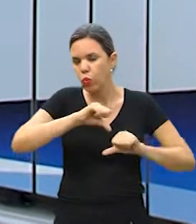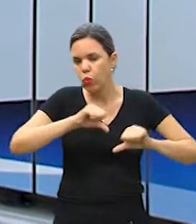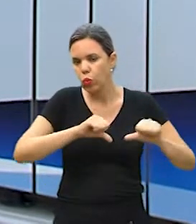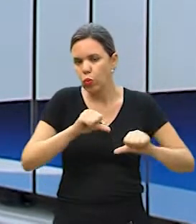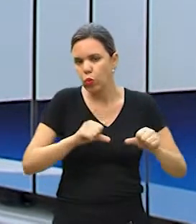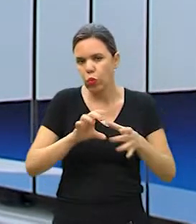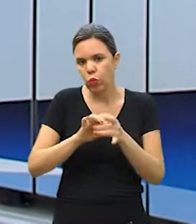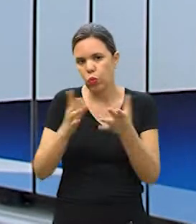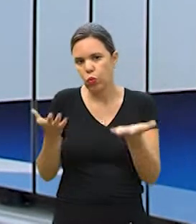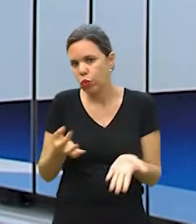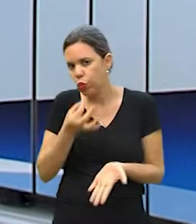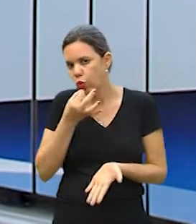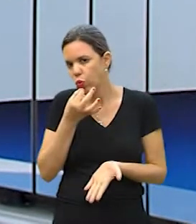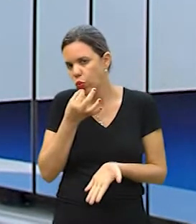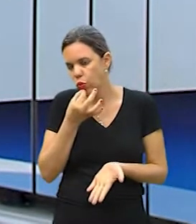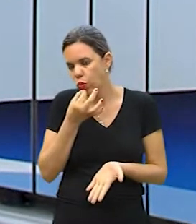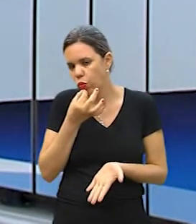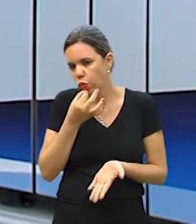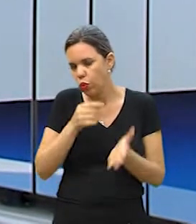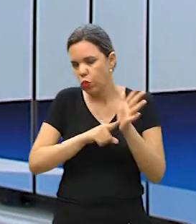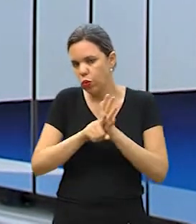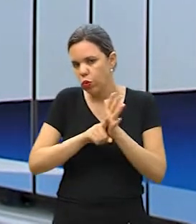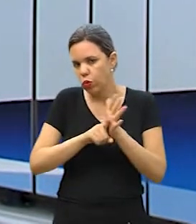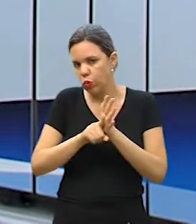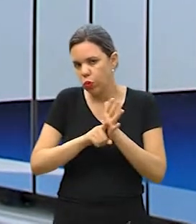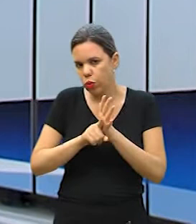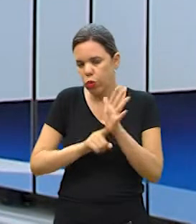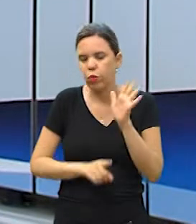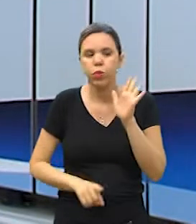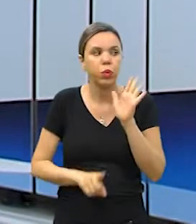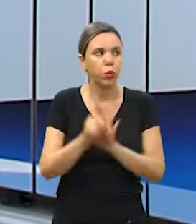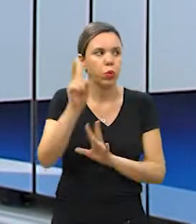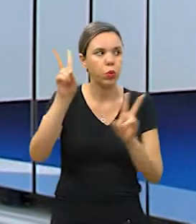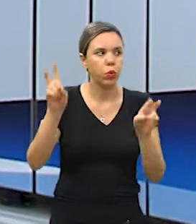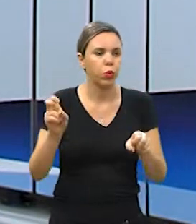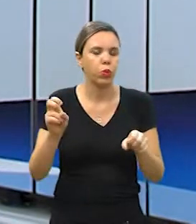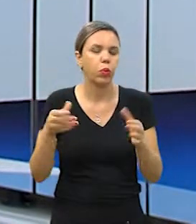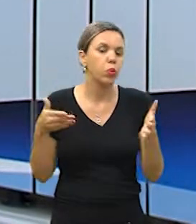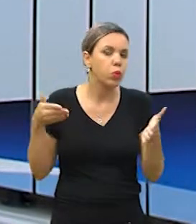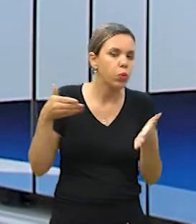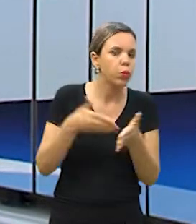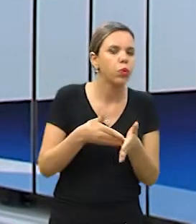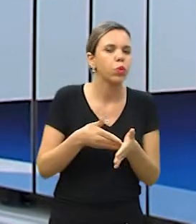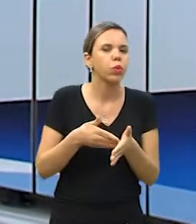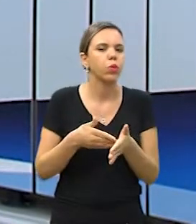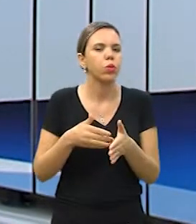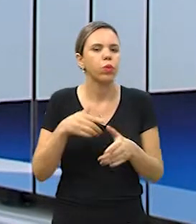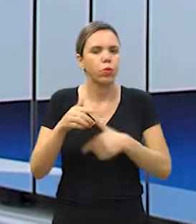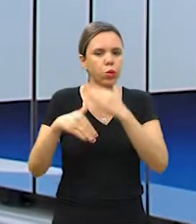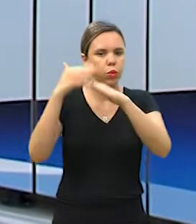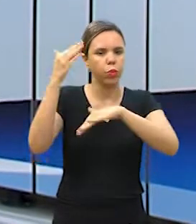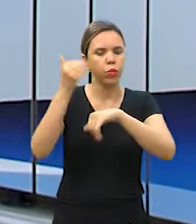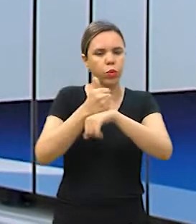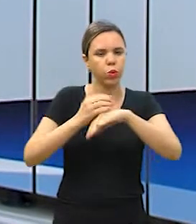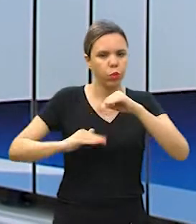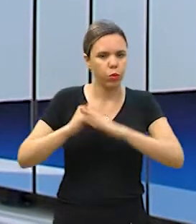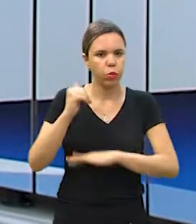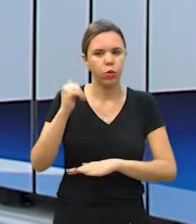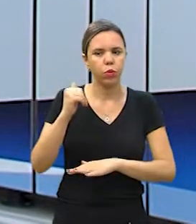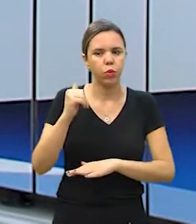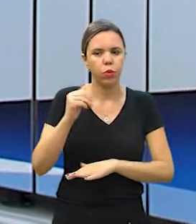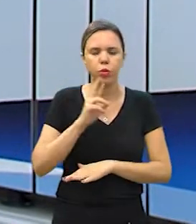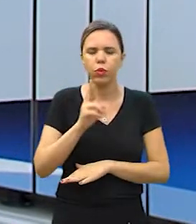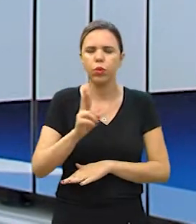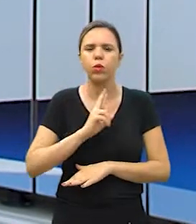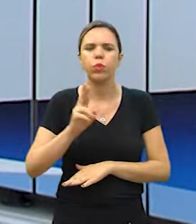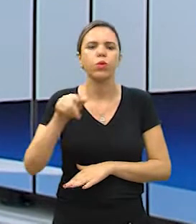ou péssimo, fique à vontade. E nesta pesquisa, quando perguntado sobre as barreiras para o desenvolvimento profissional,